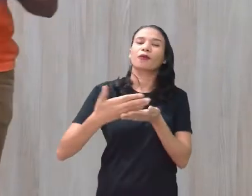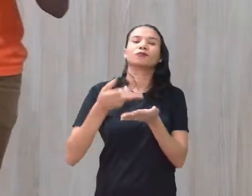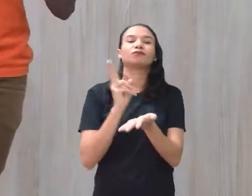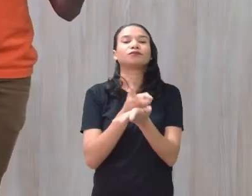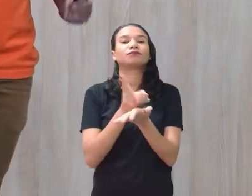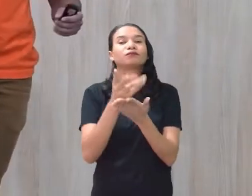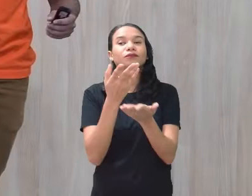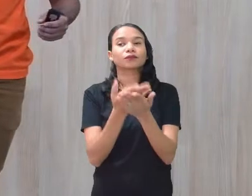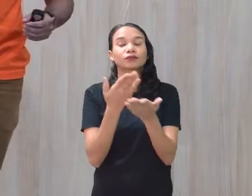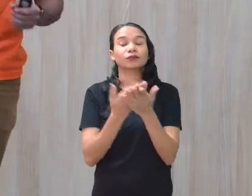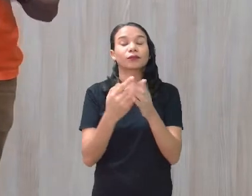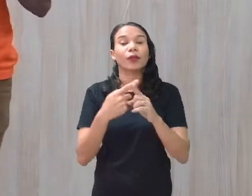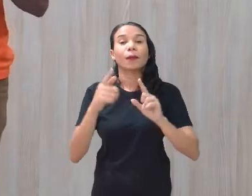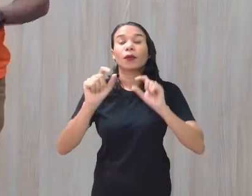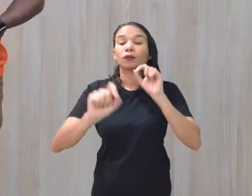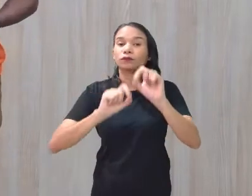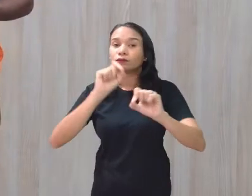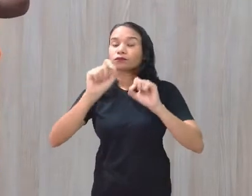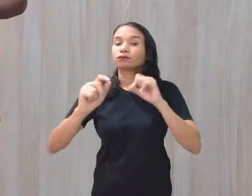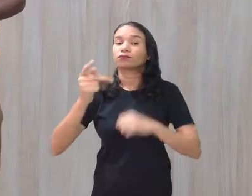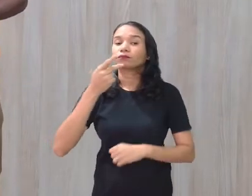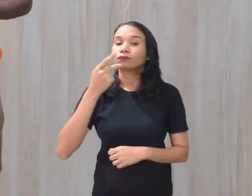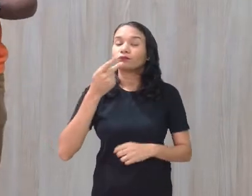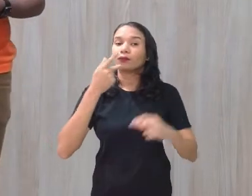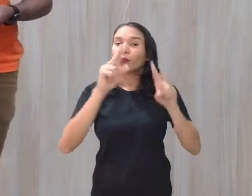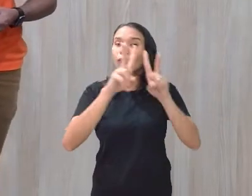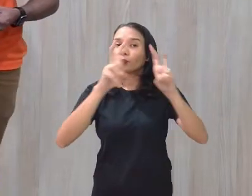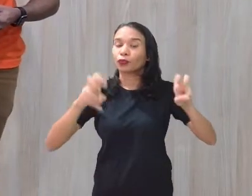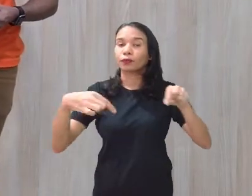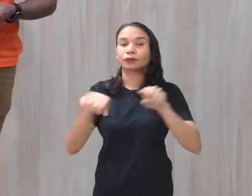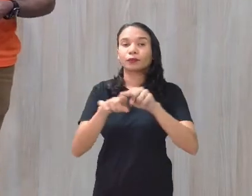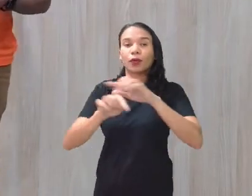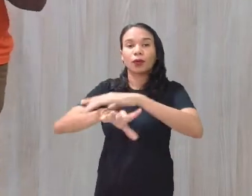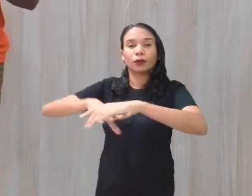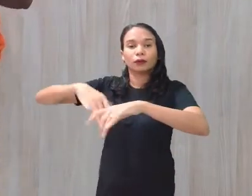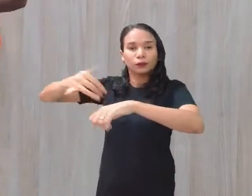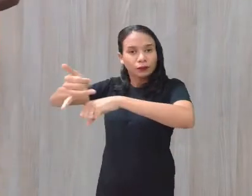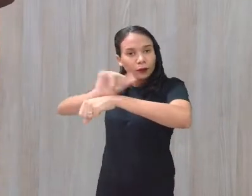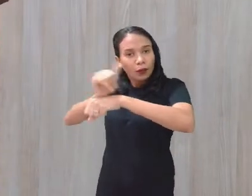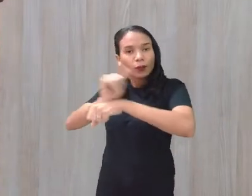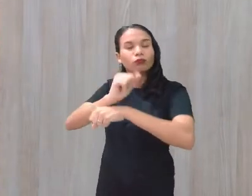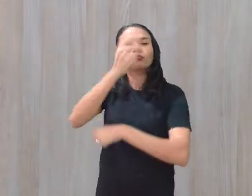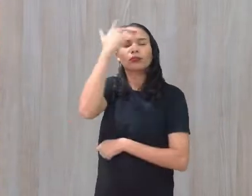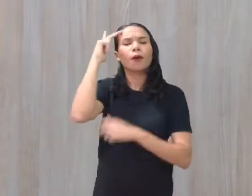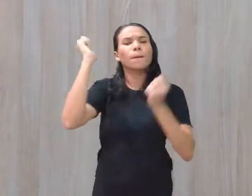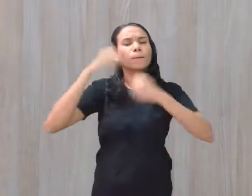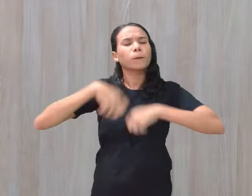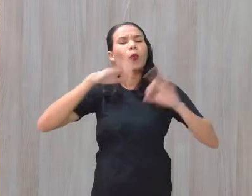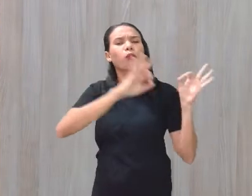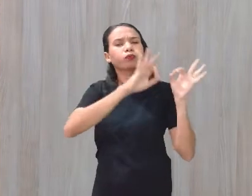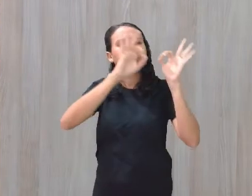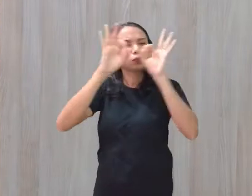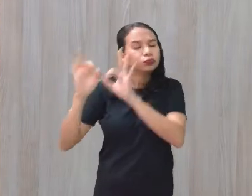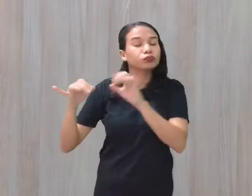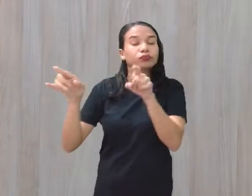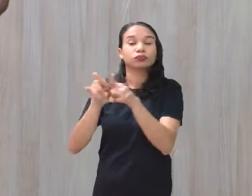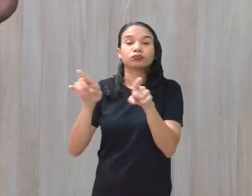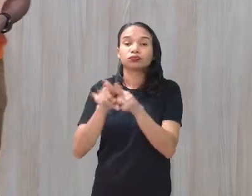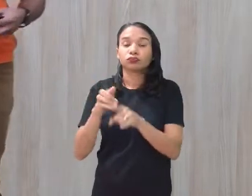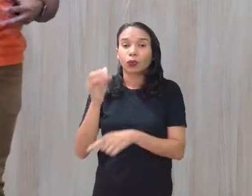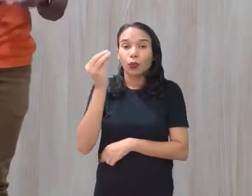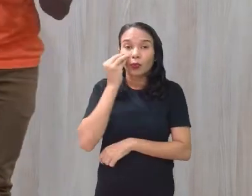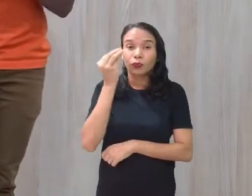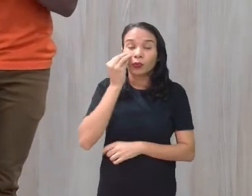aula. Antes de mais nada, eu gosto muito de falar sobre o nosso canal no YouTube, onde lá você pode assistir e pode